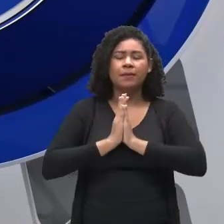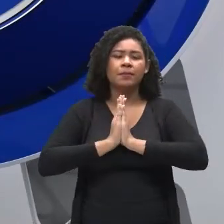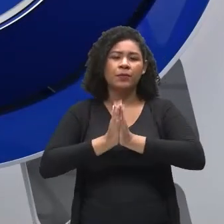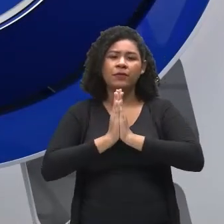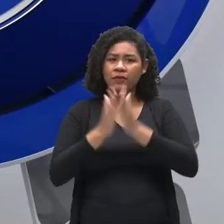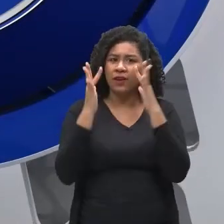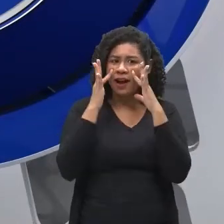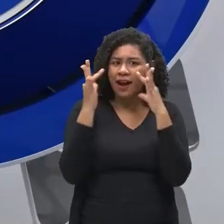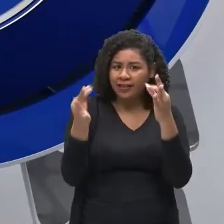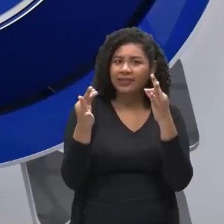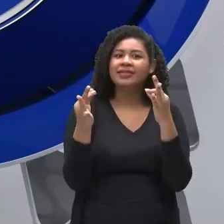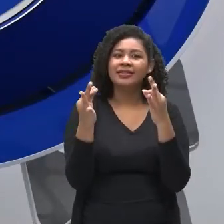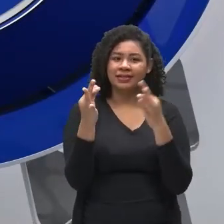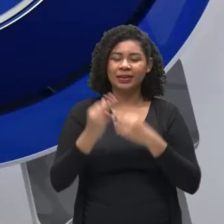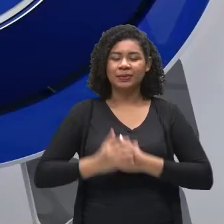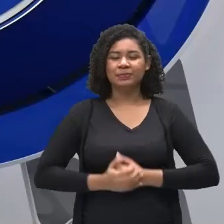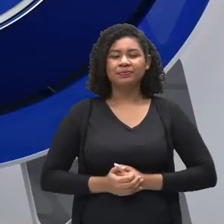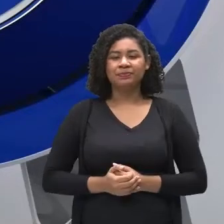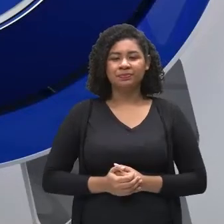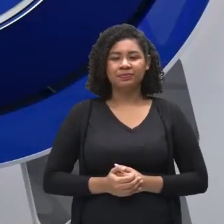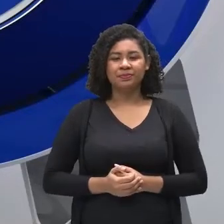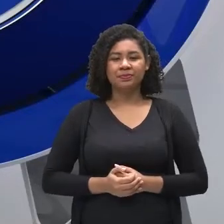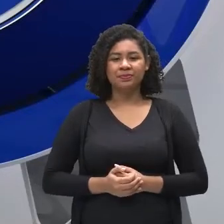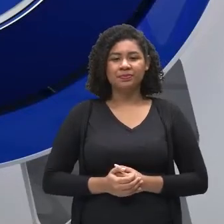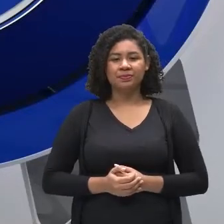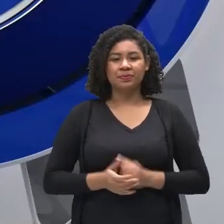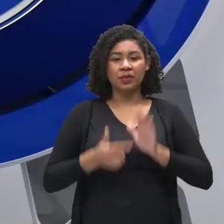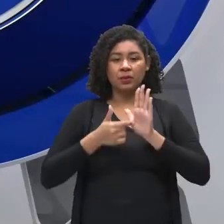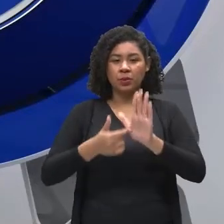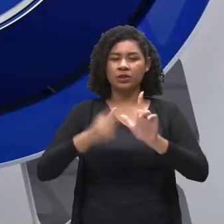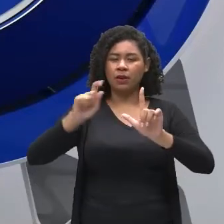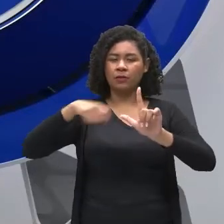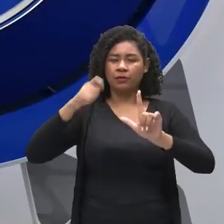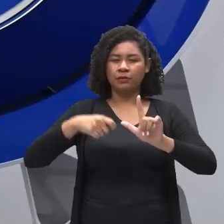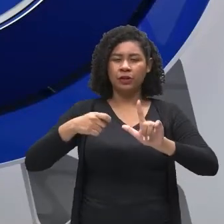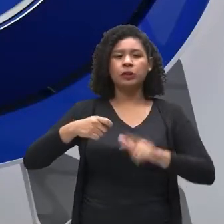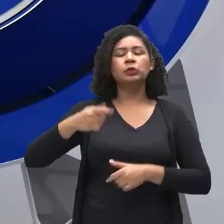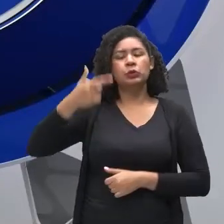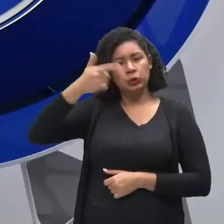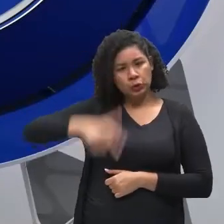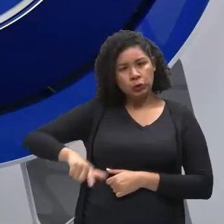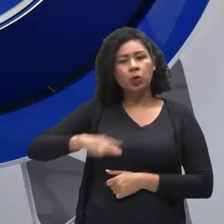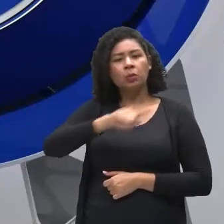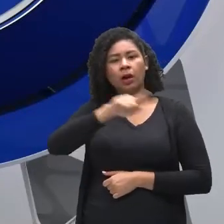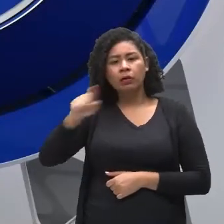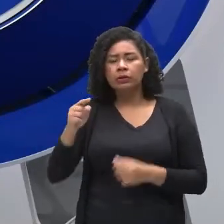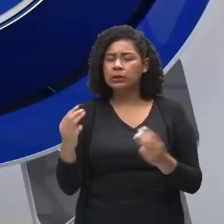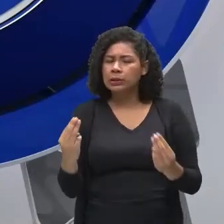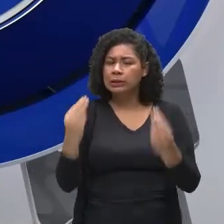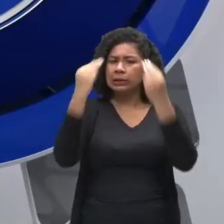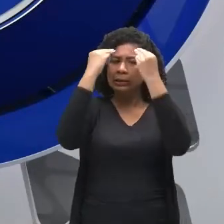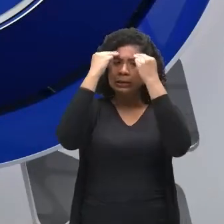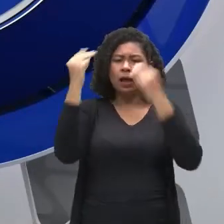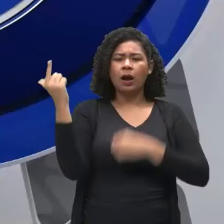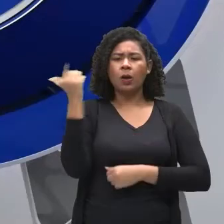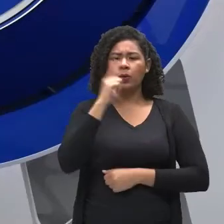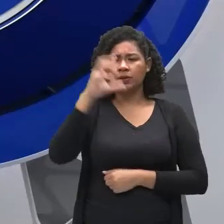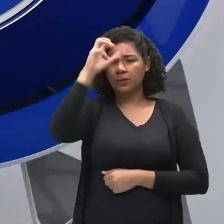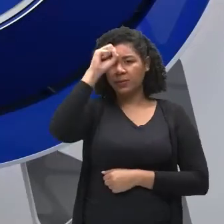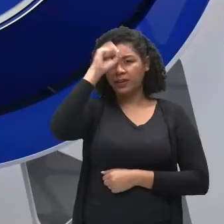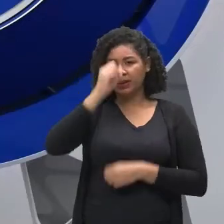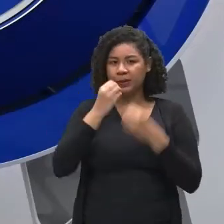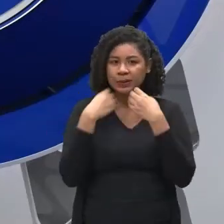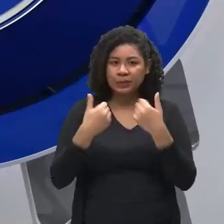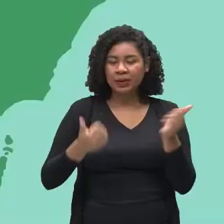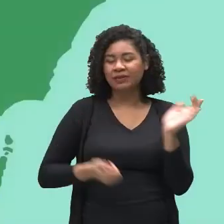bastante atenção. Tá bom? Nós vamos passar o vídeo aí 2 vezes para que vocês consigam assistir e memorizar,